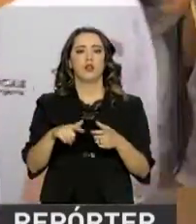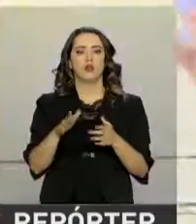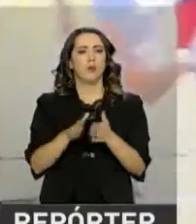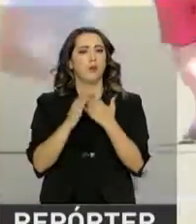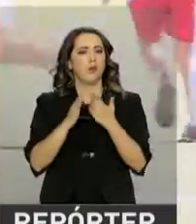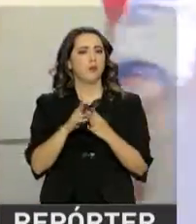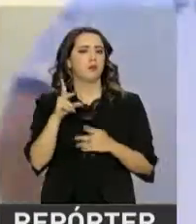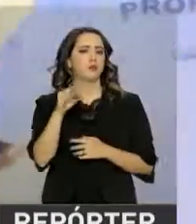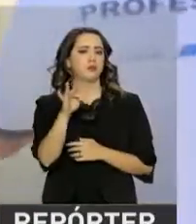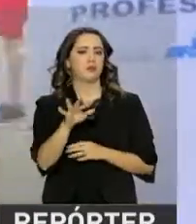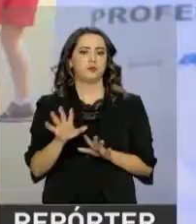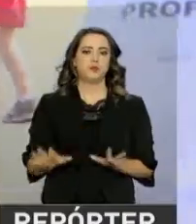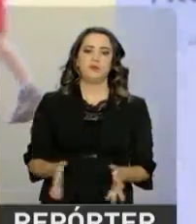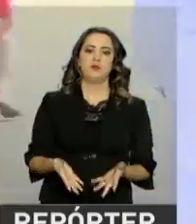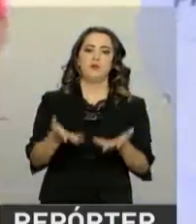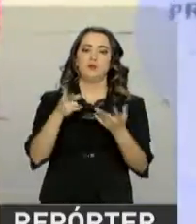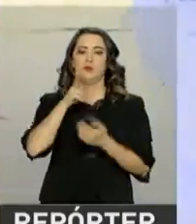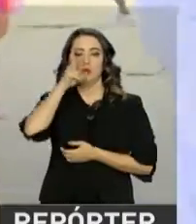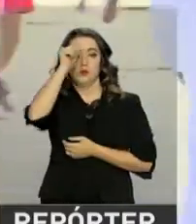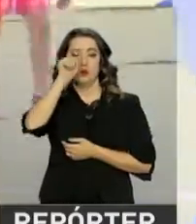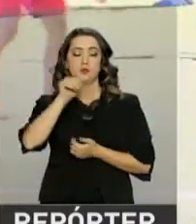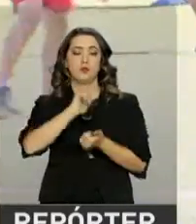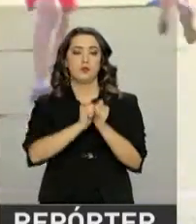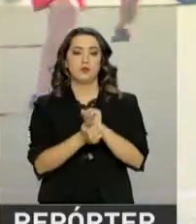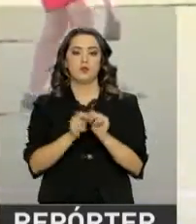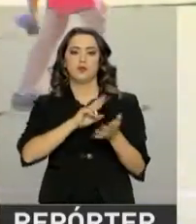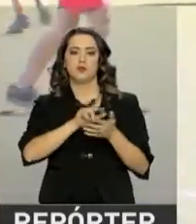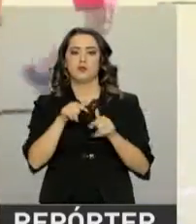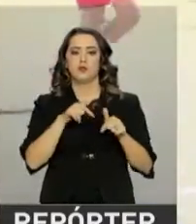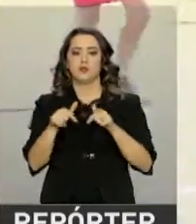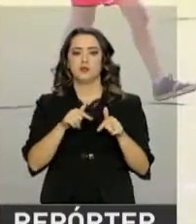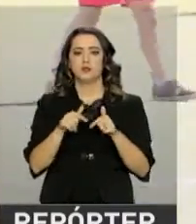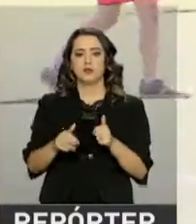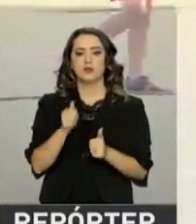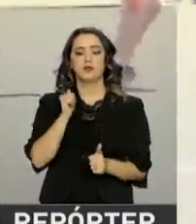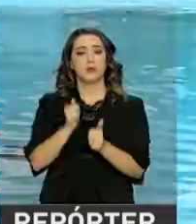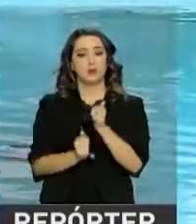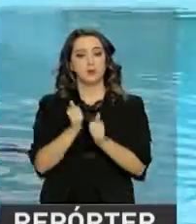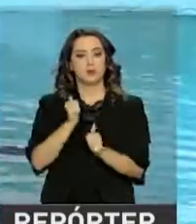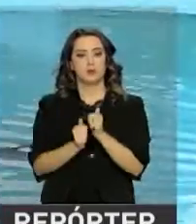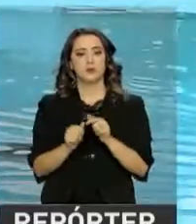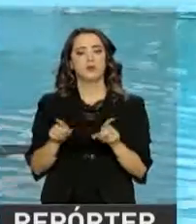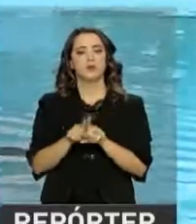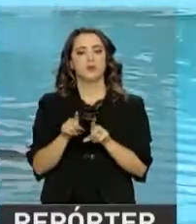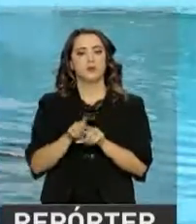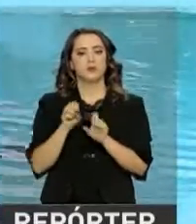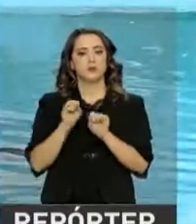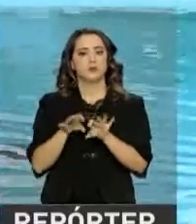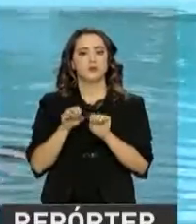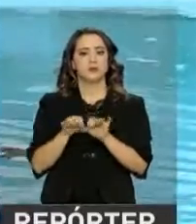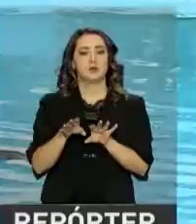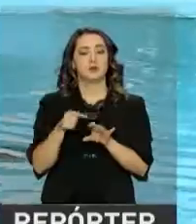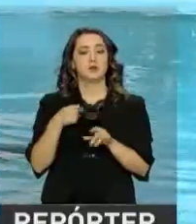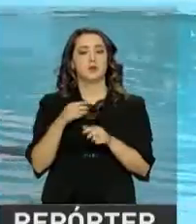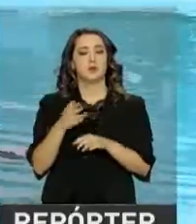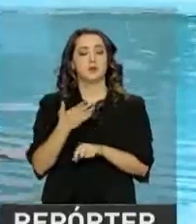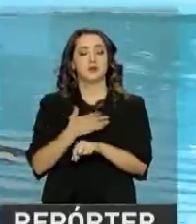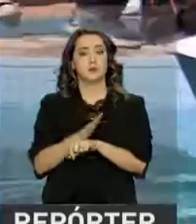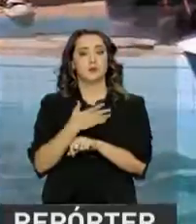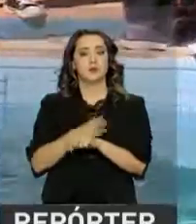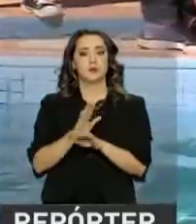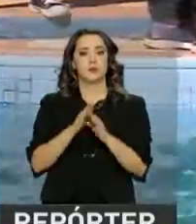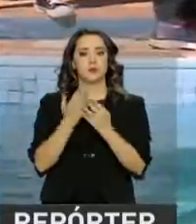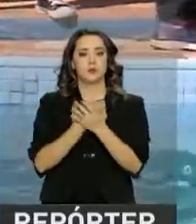projeto Forças no Esporte, participam de diversas atividades esportivas, além de terem orientação educacional e reforço